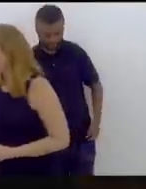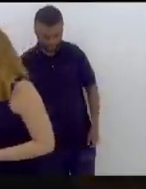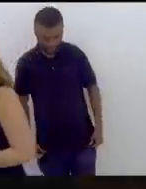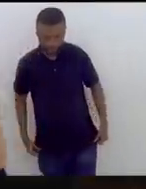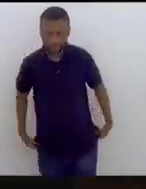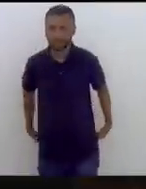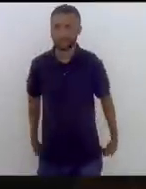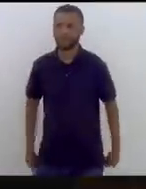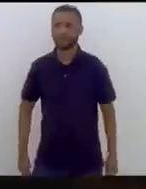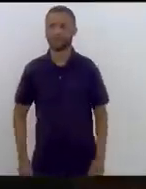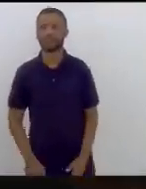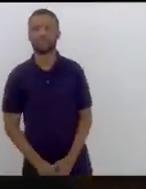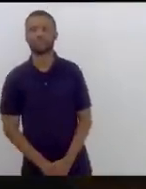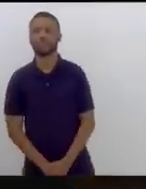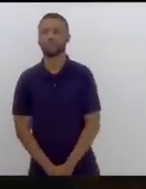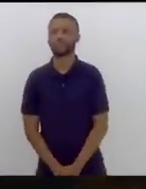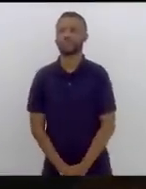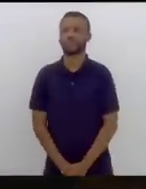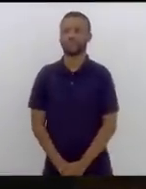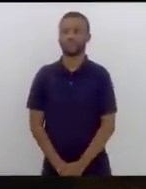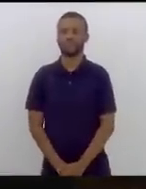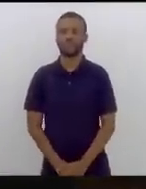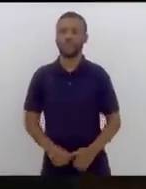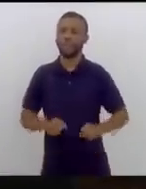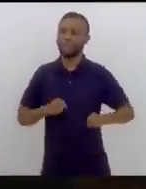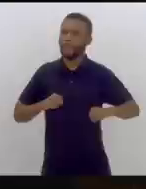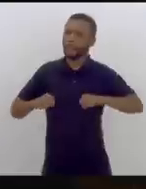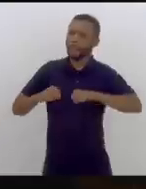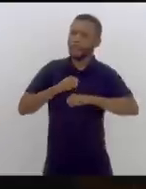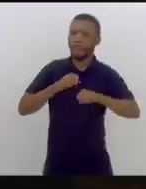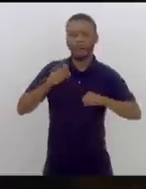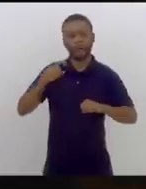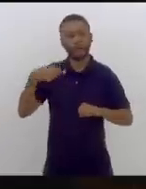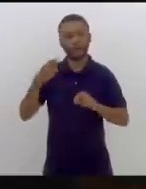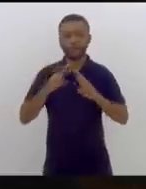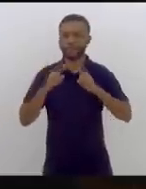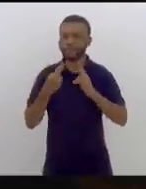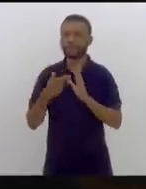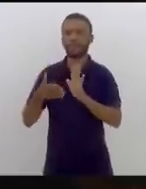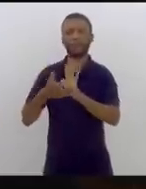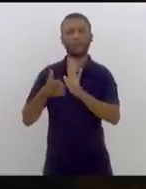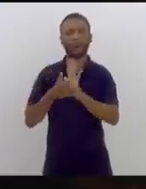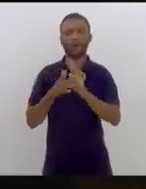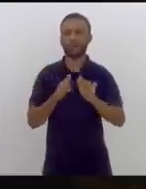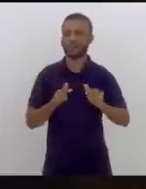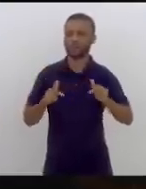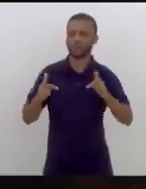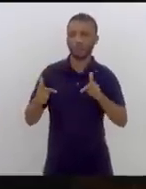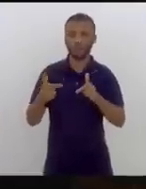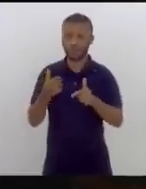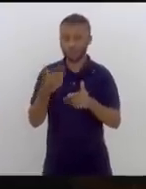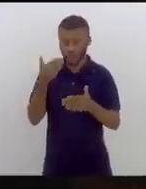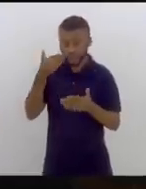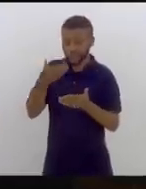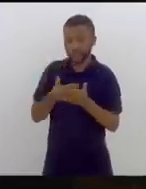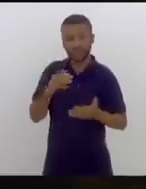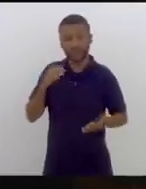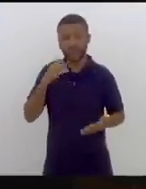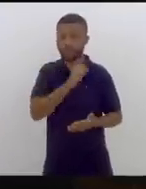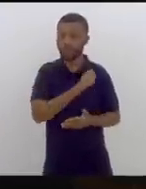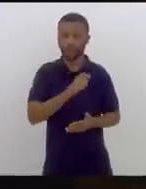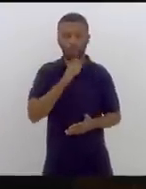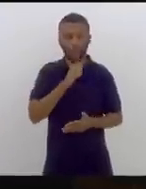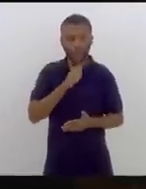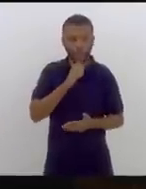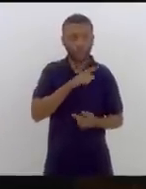sadio e enfrentar nas próximas audiências medidas que ainda que não sejam imediatas ainda que